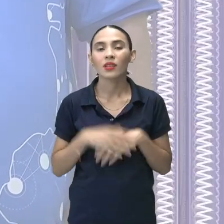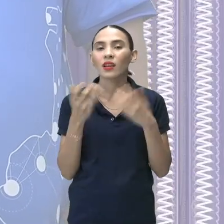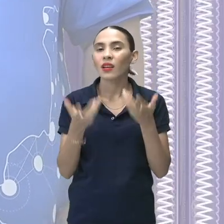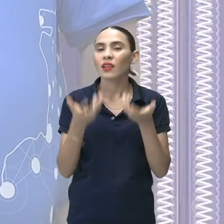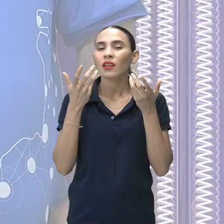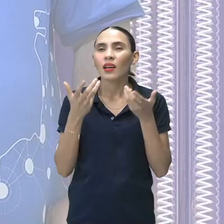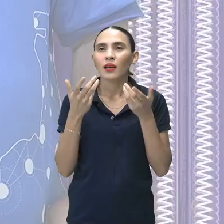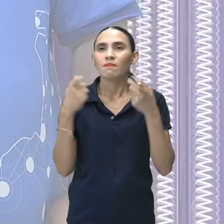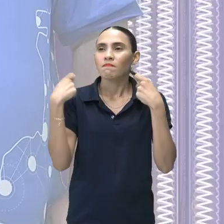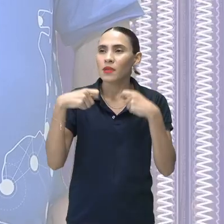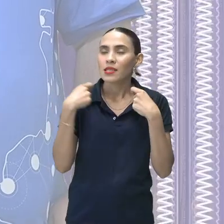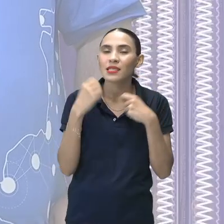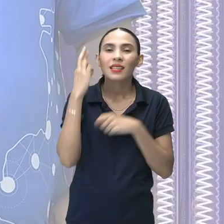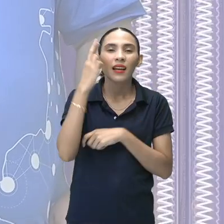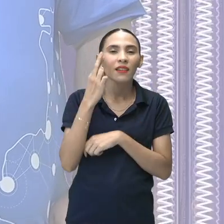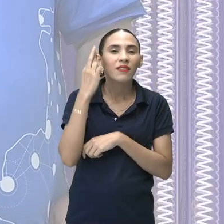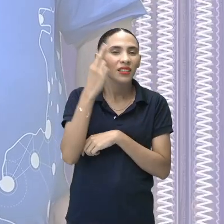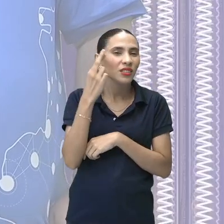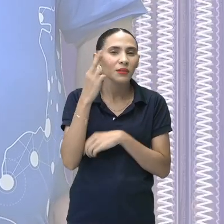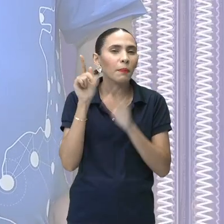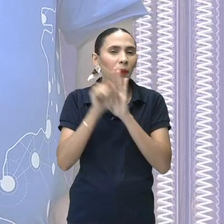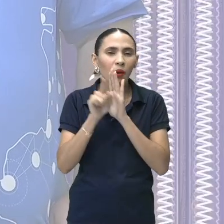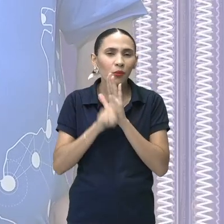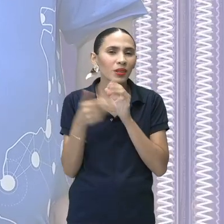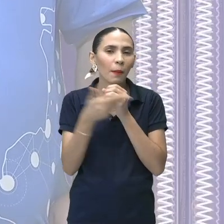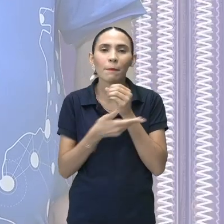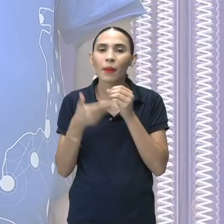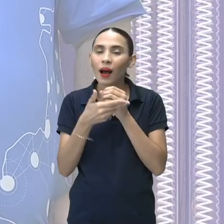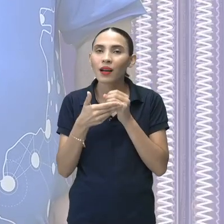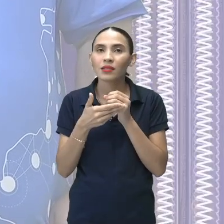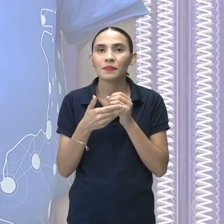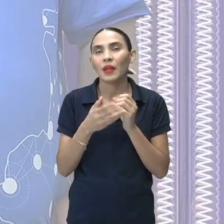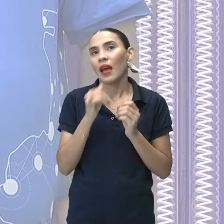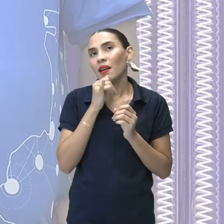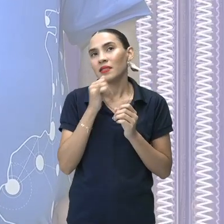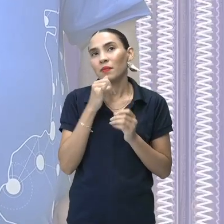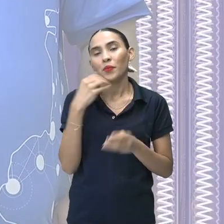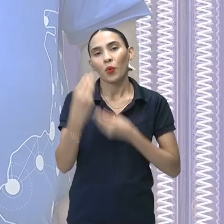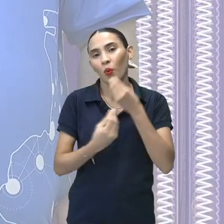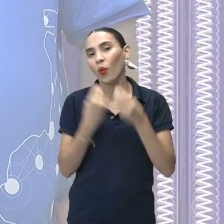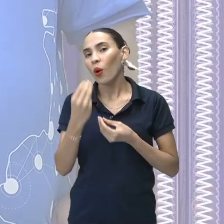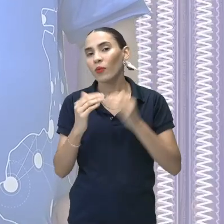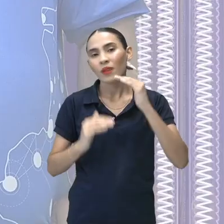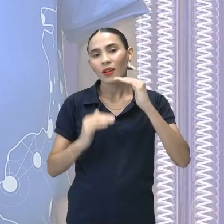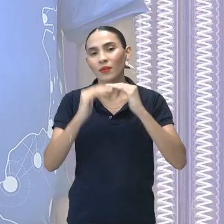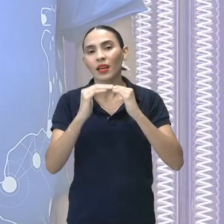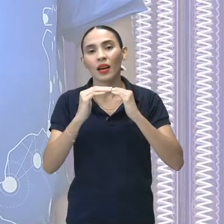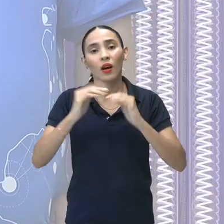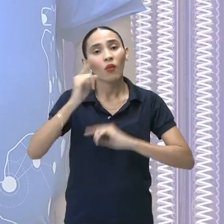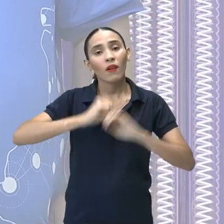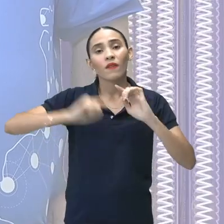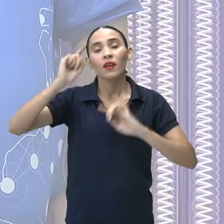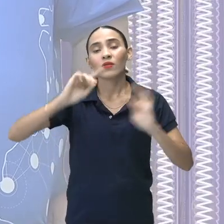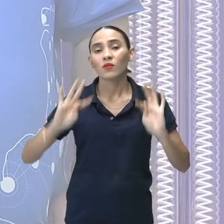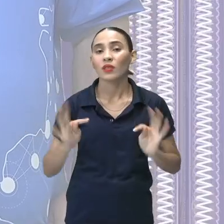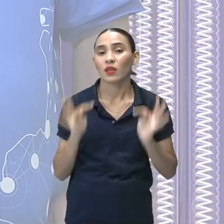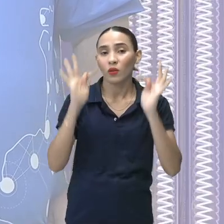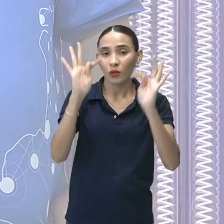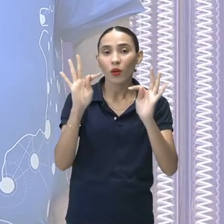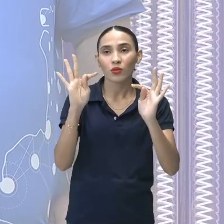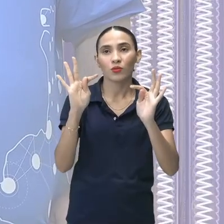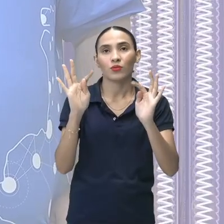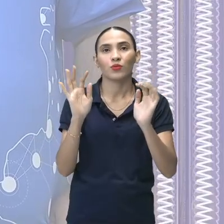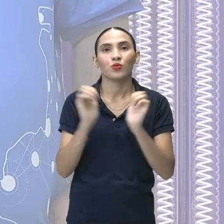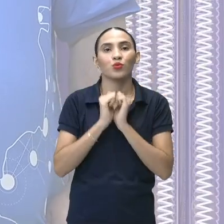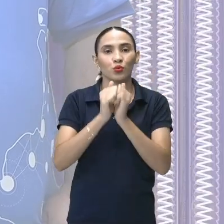nossa privacidade individual? Já parou para pensar que esse tema da privacidade é um tema ético muito